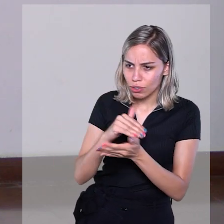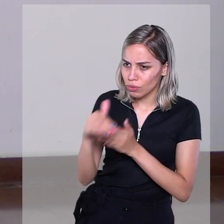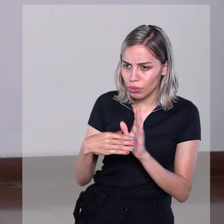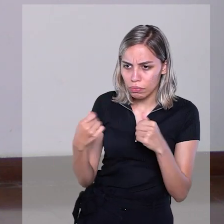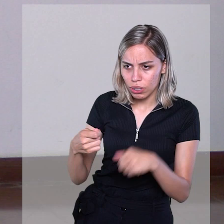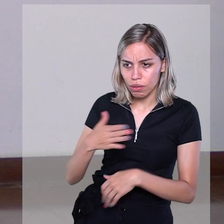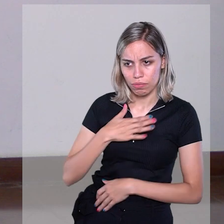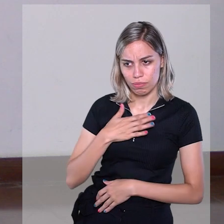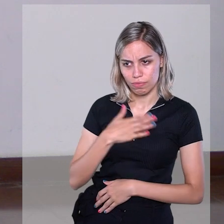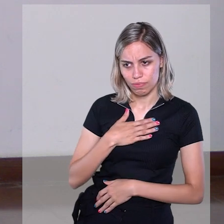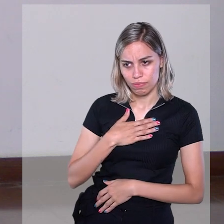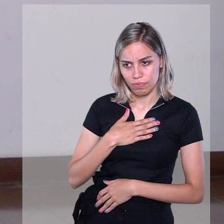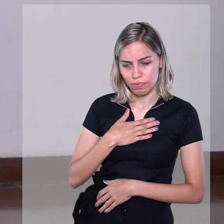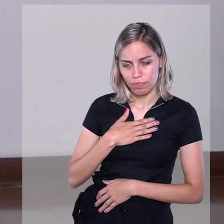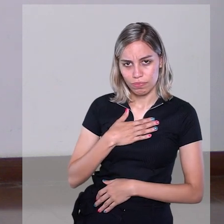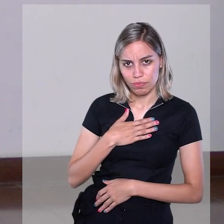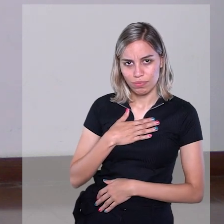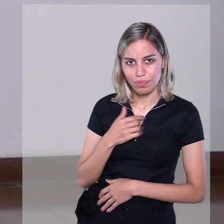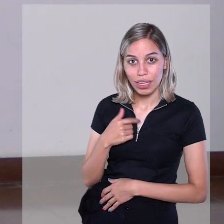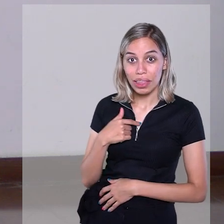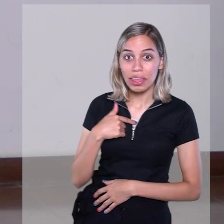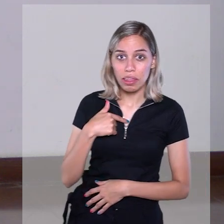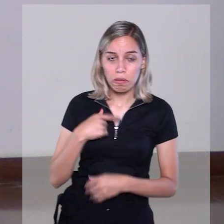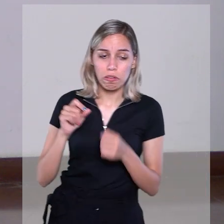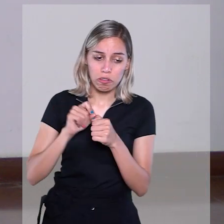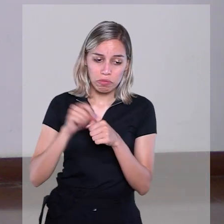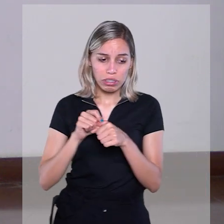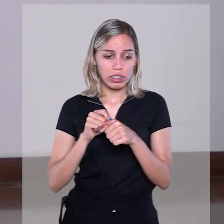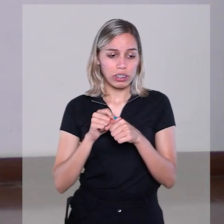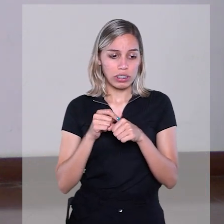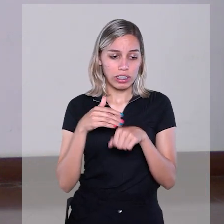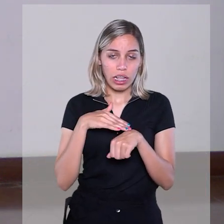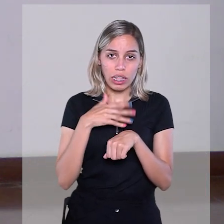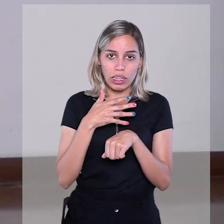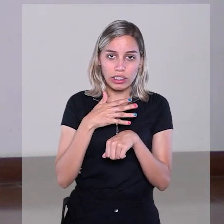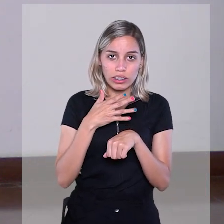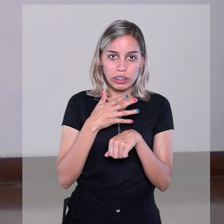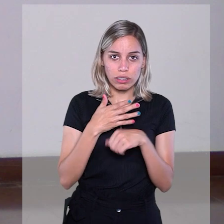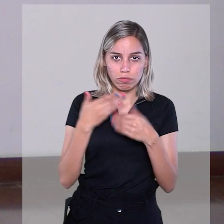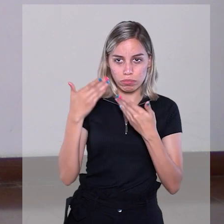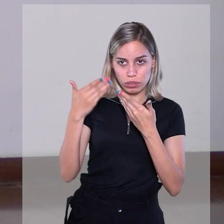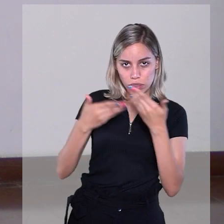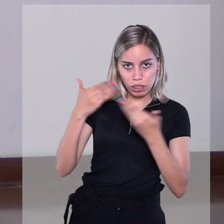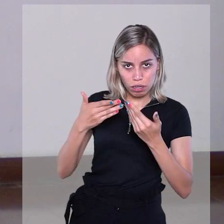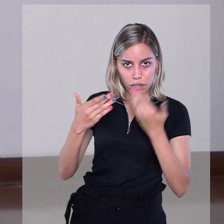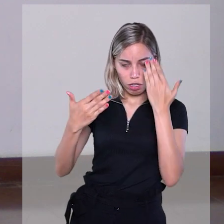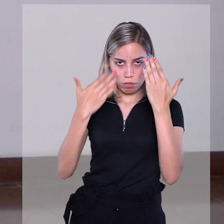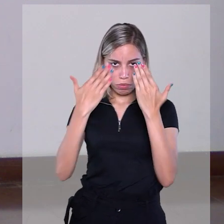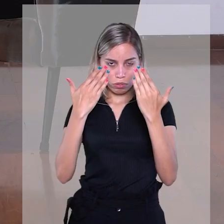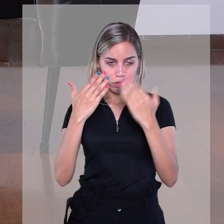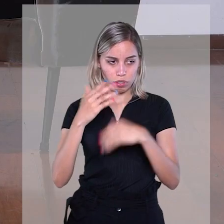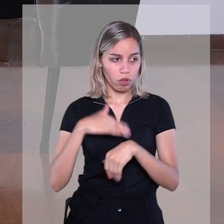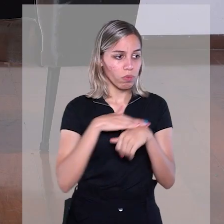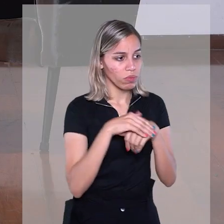resolveu isso, converso com as pessoas amadas e não resolve. O que resolveu foi, eu transformei esse menino em